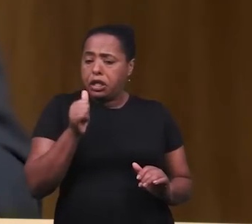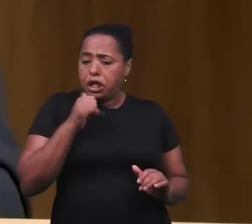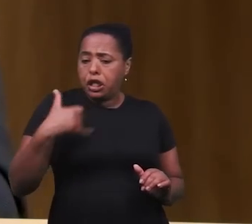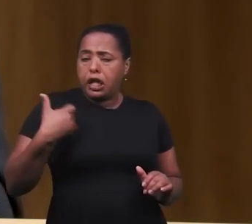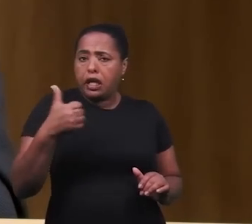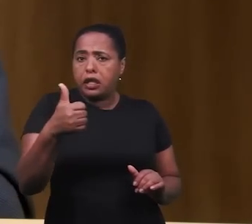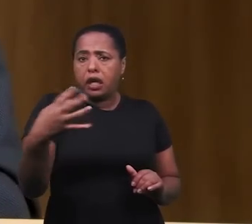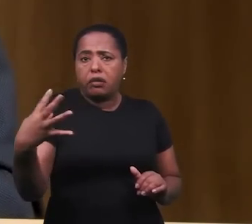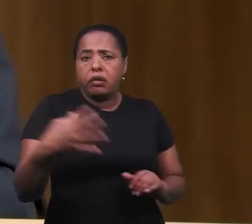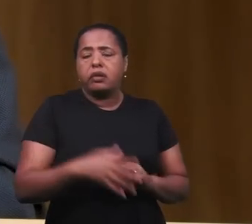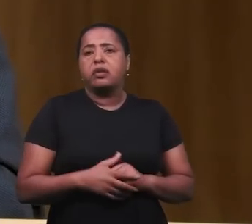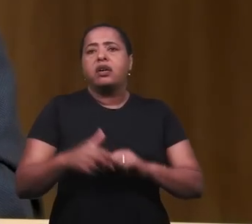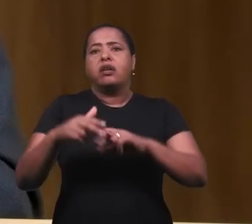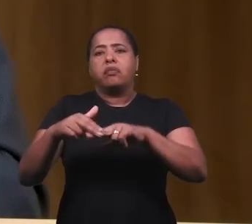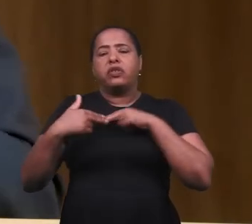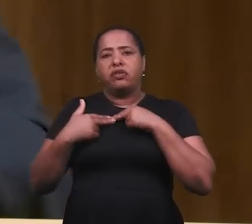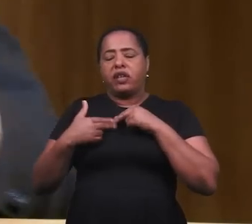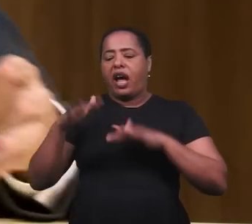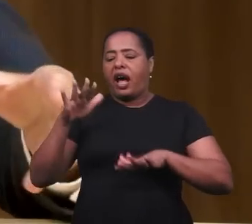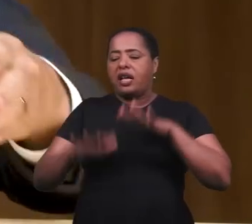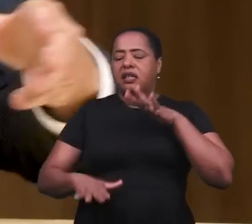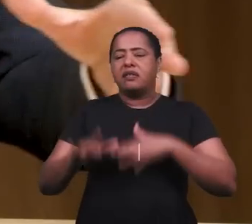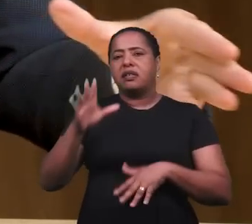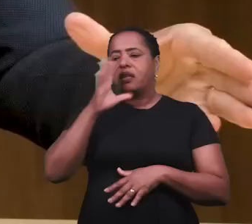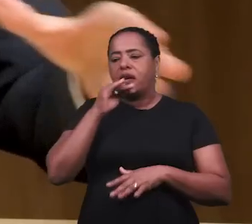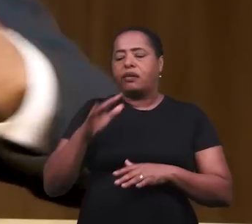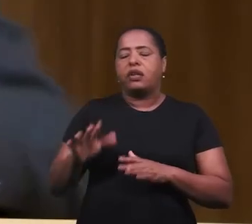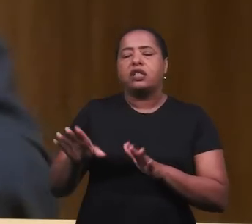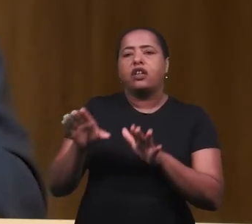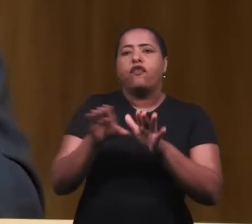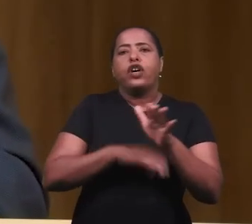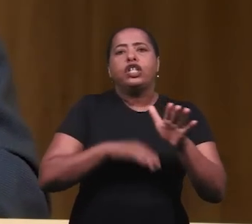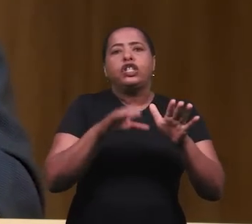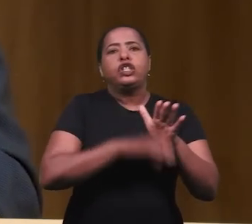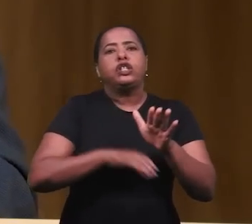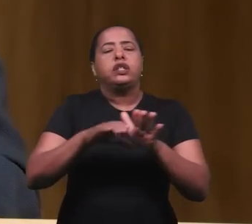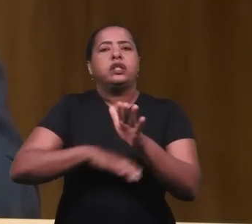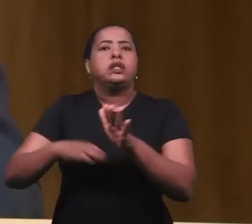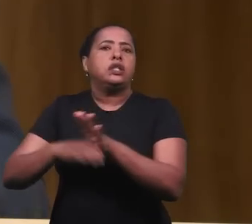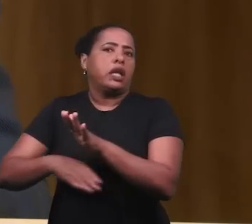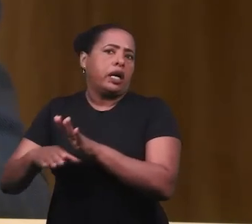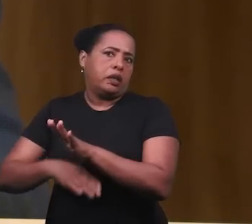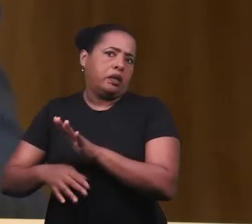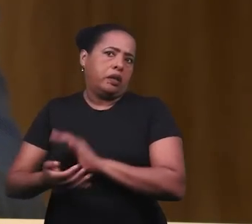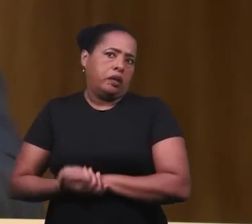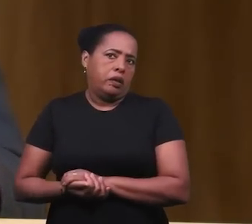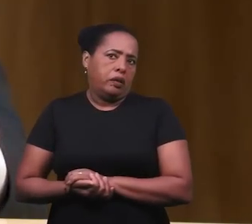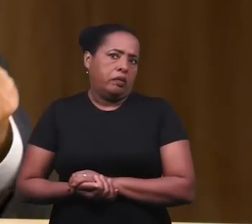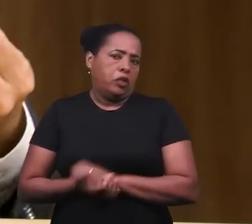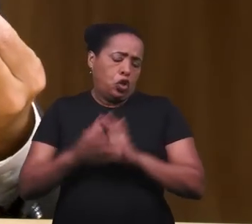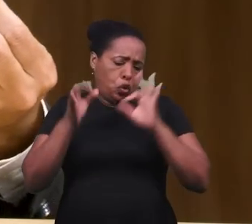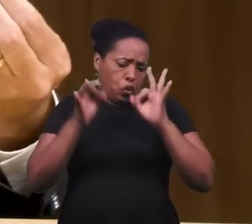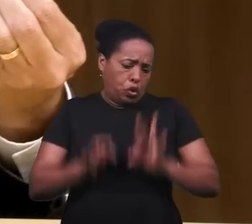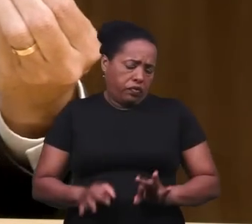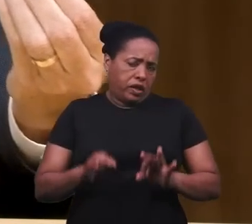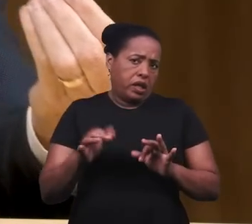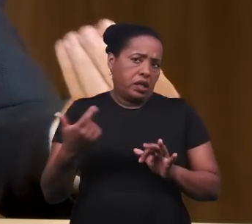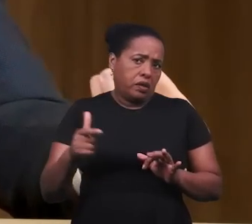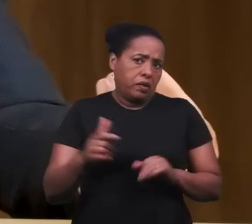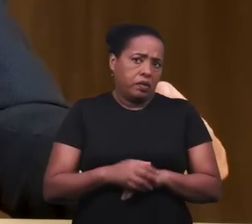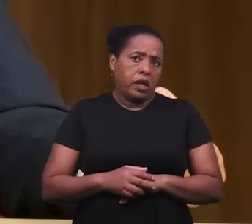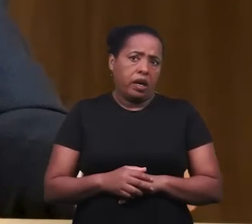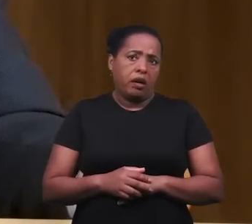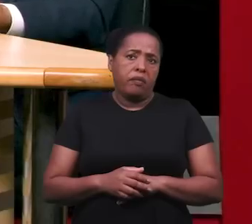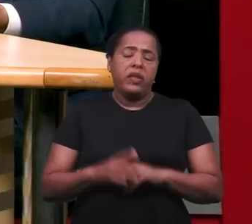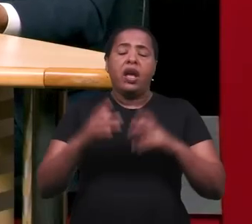gente grande já, e se comportando como se fosse uma menininha de 14 anos. Por quê? Às vezes, essa adolescência ele foi